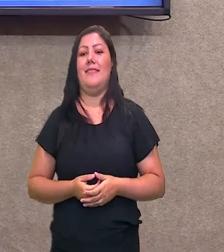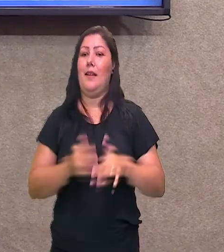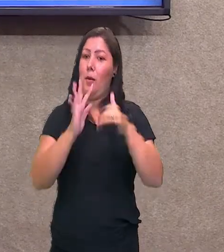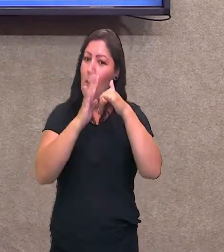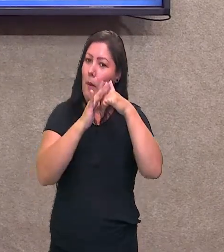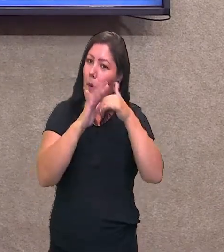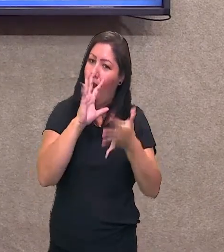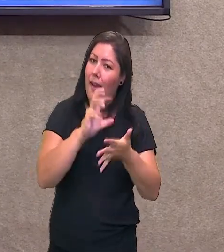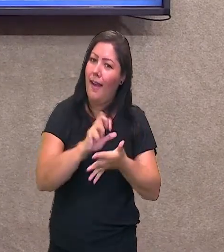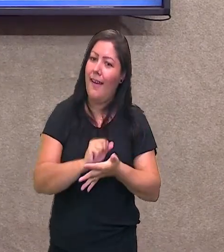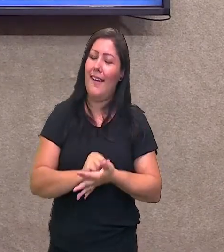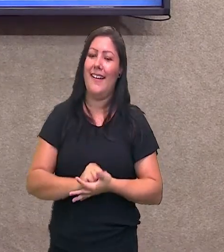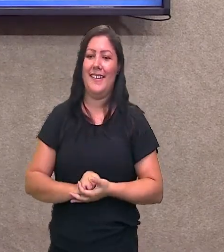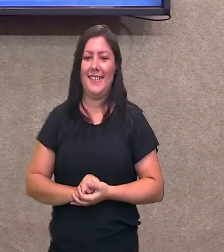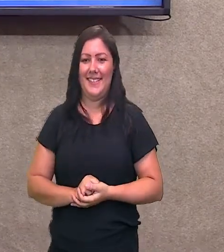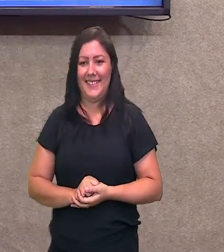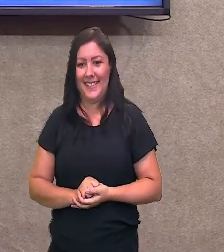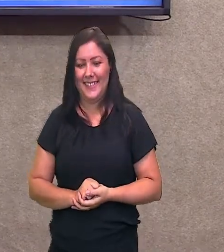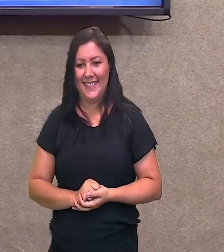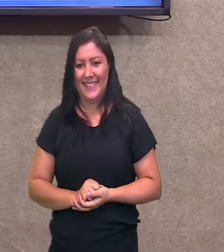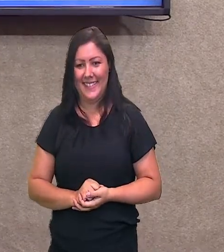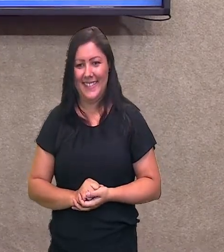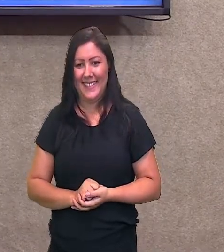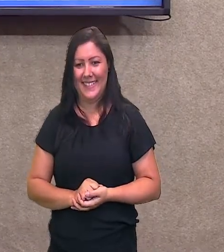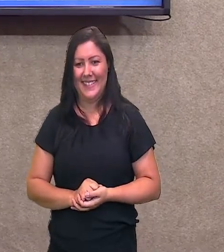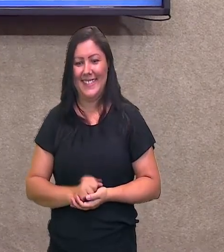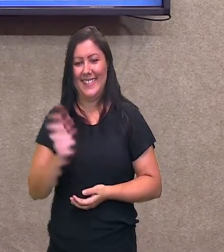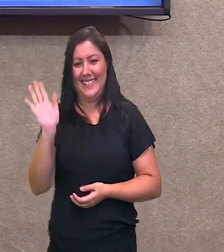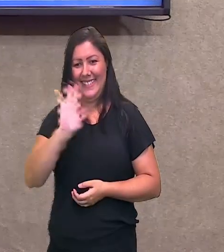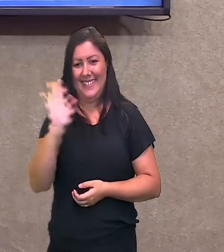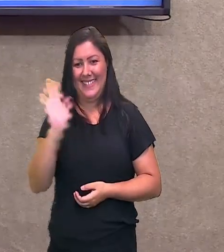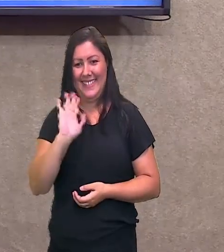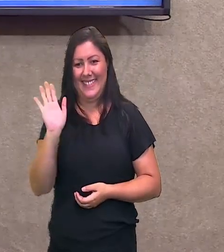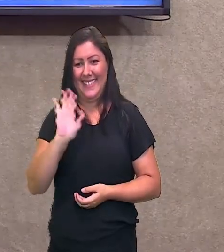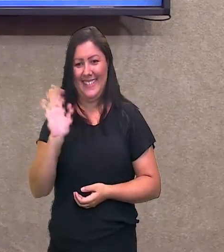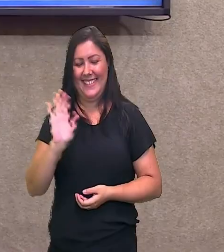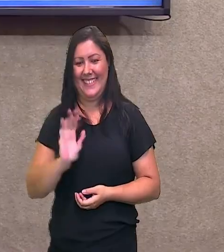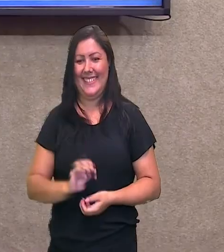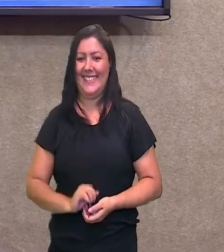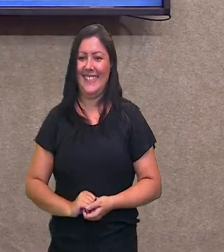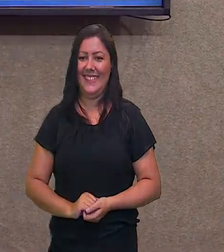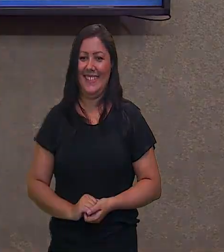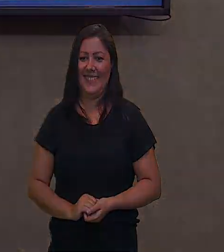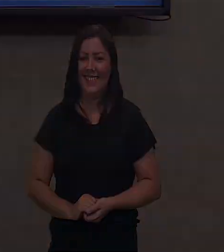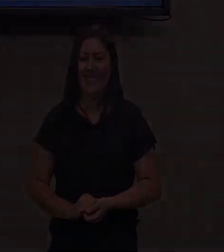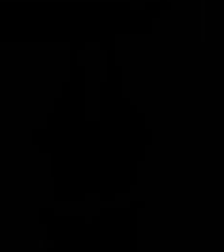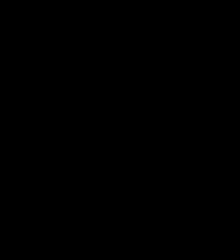inscreva no nosso canal no YouTube. Até a próxima. Tchau, tchau.